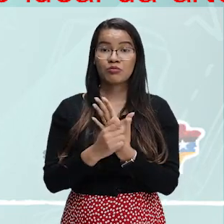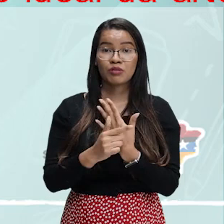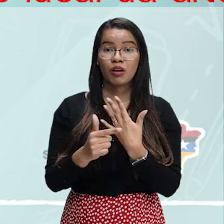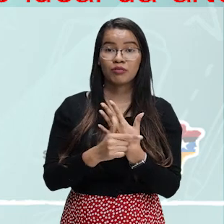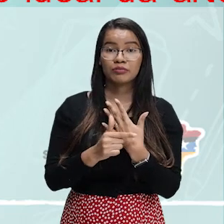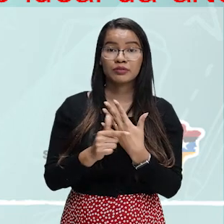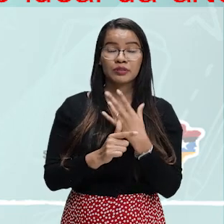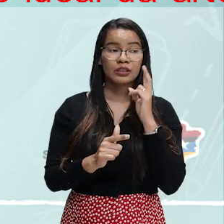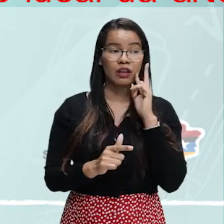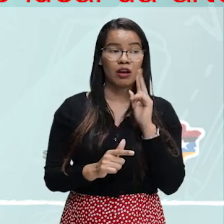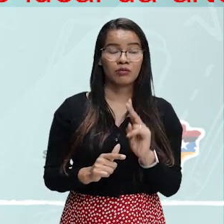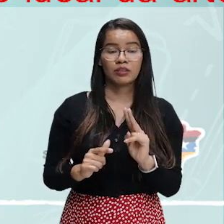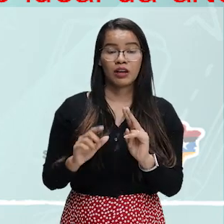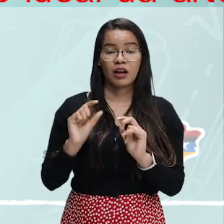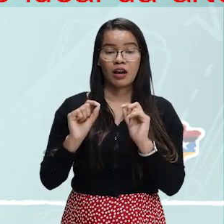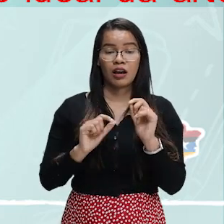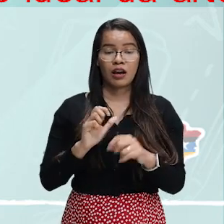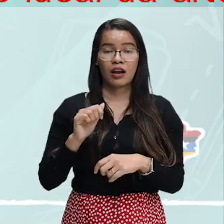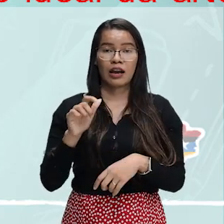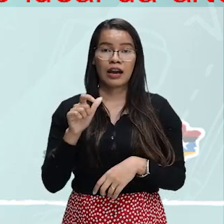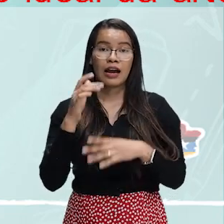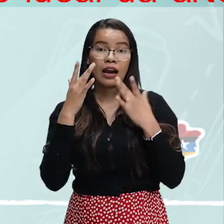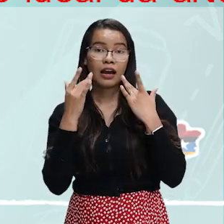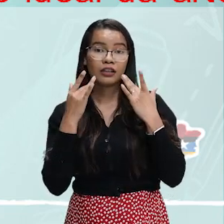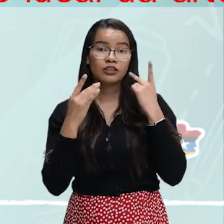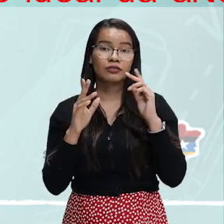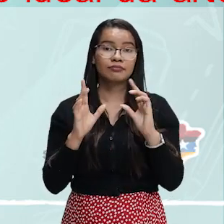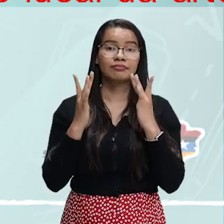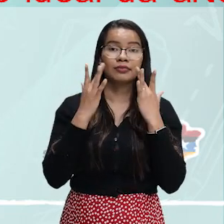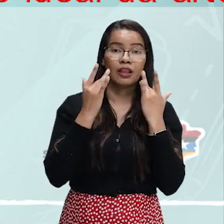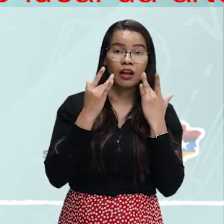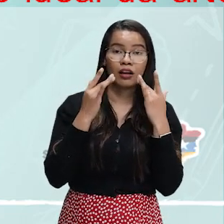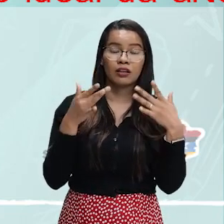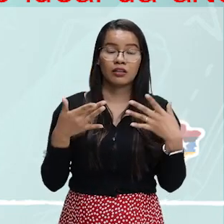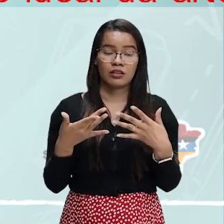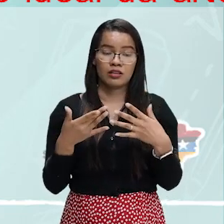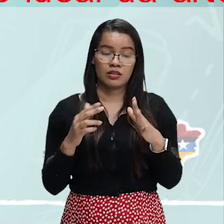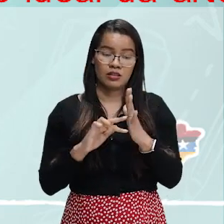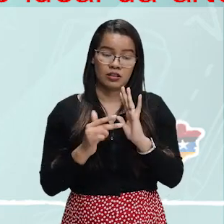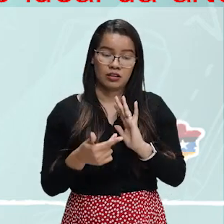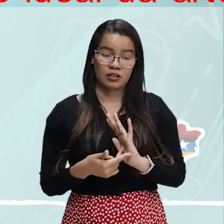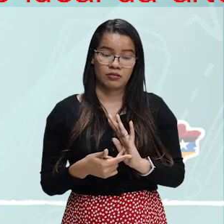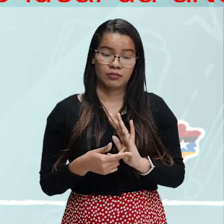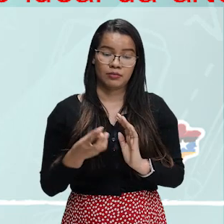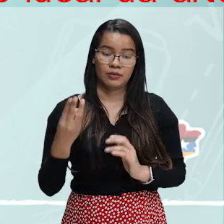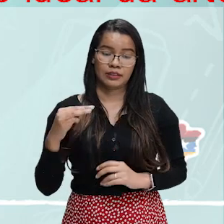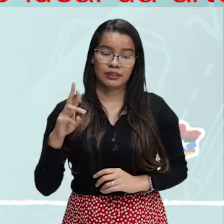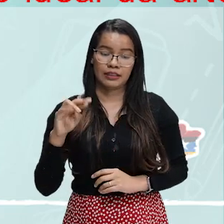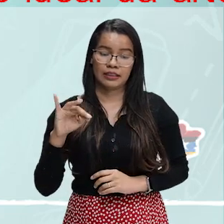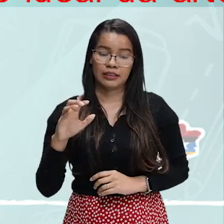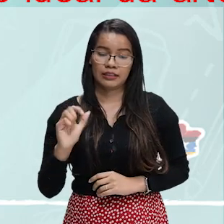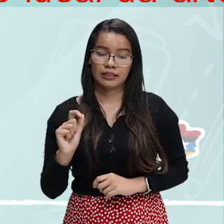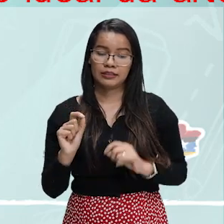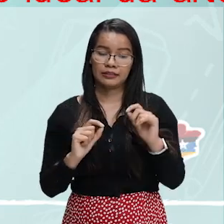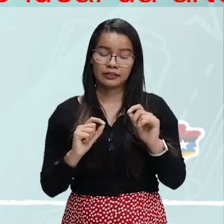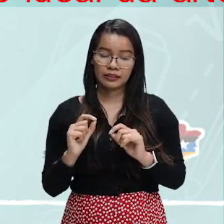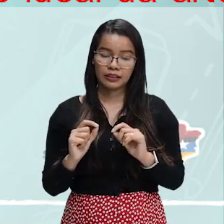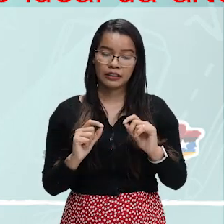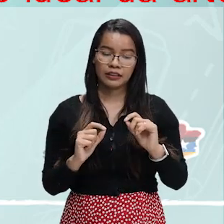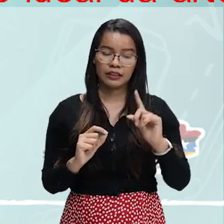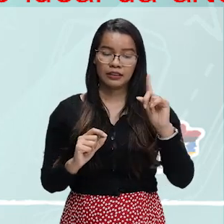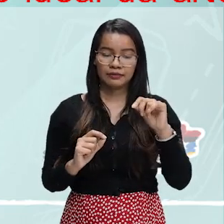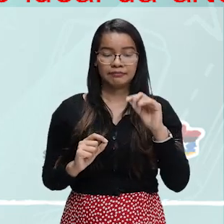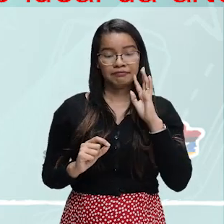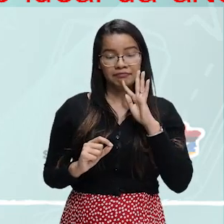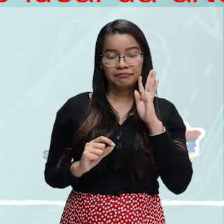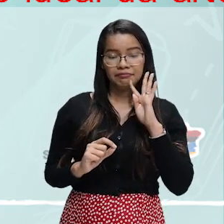ideal da arte pela arte, nada disso. Tá aí a explicação de maneirismo, significa maneira, que significa maneira, tá?